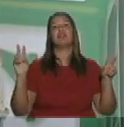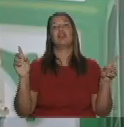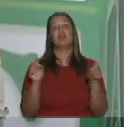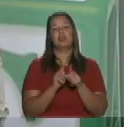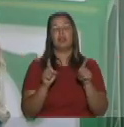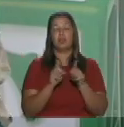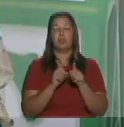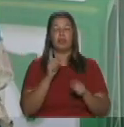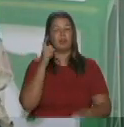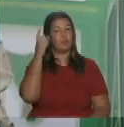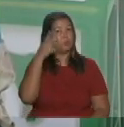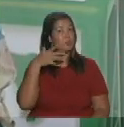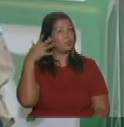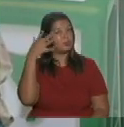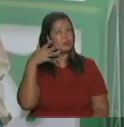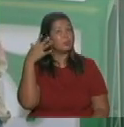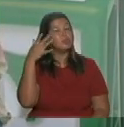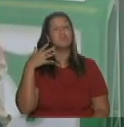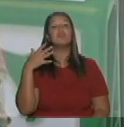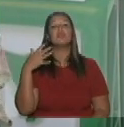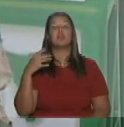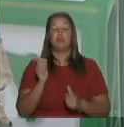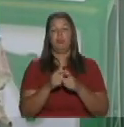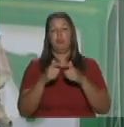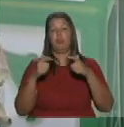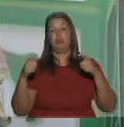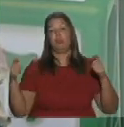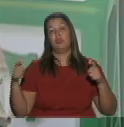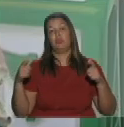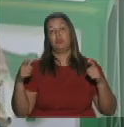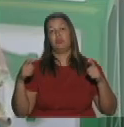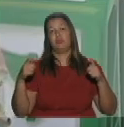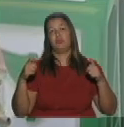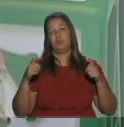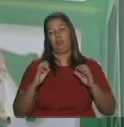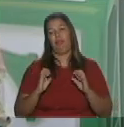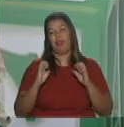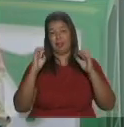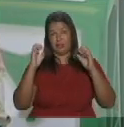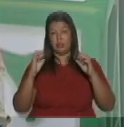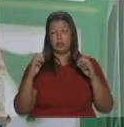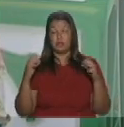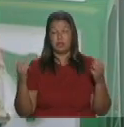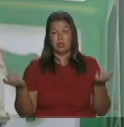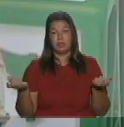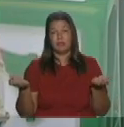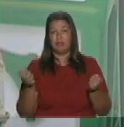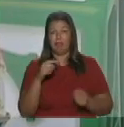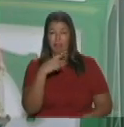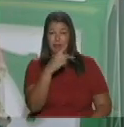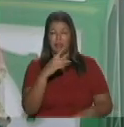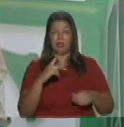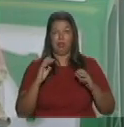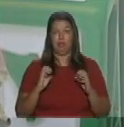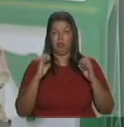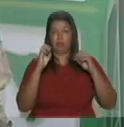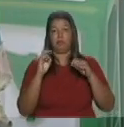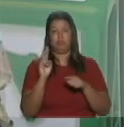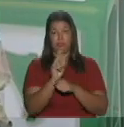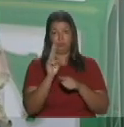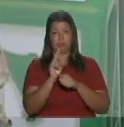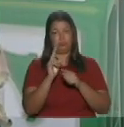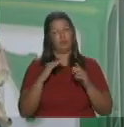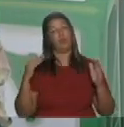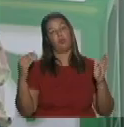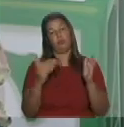o discurso, na grande maioria das vezes, de uma elite. E, obviamente, a elite não representa